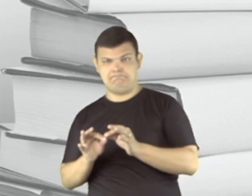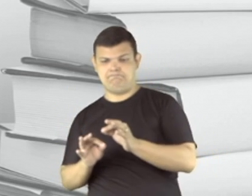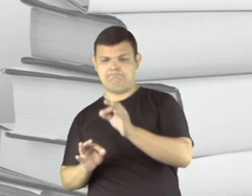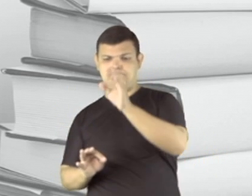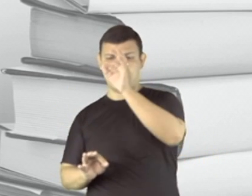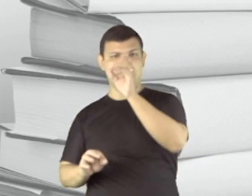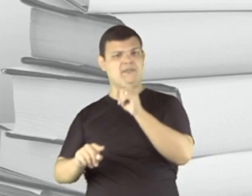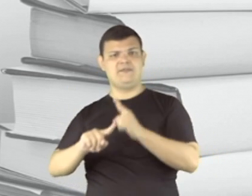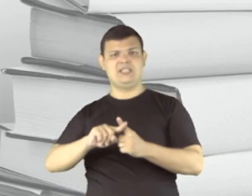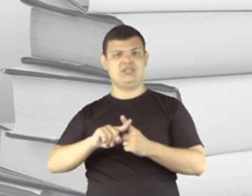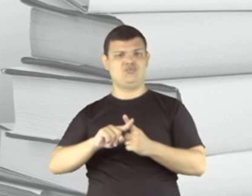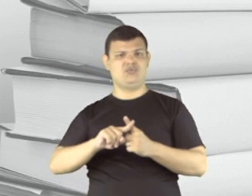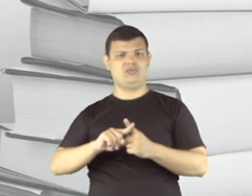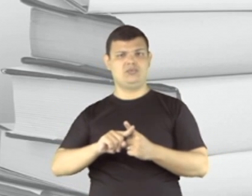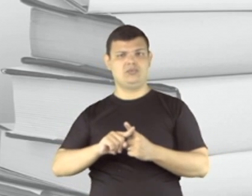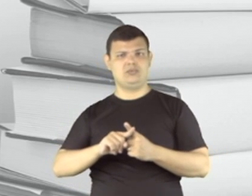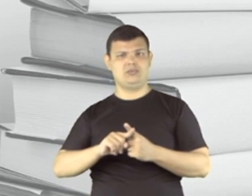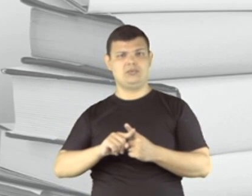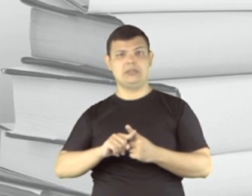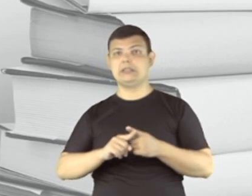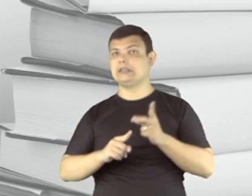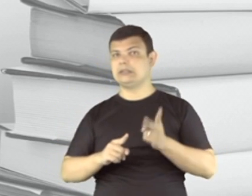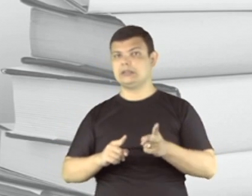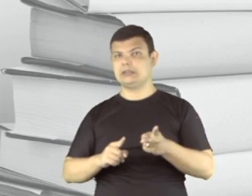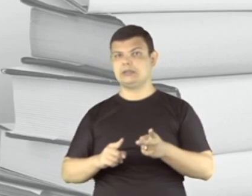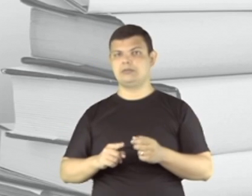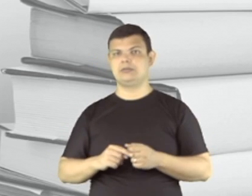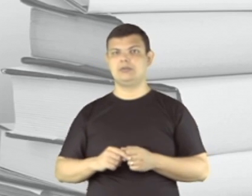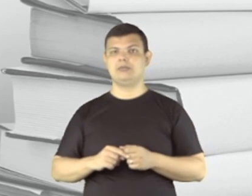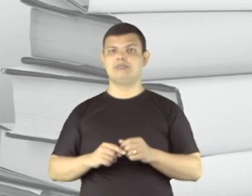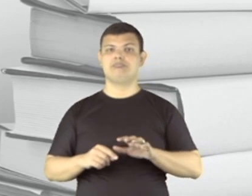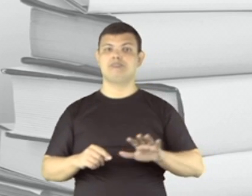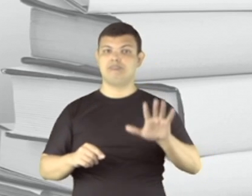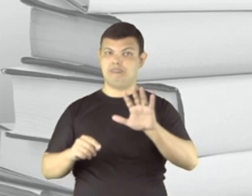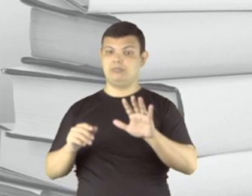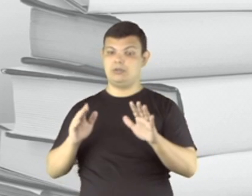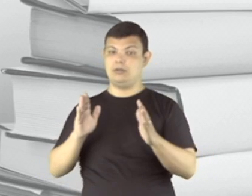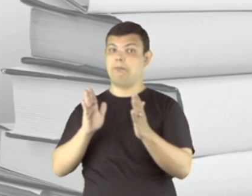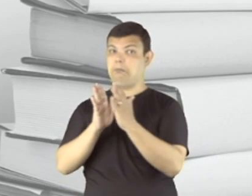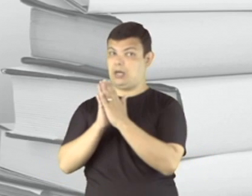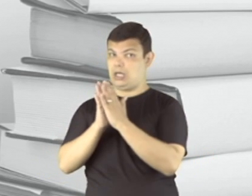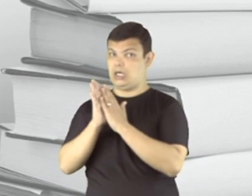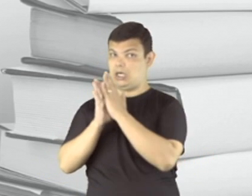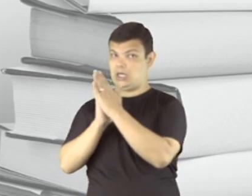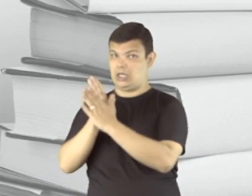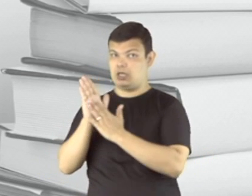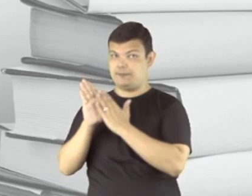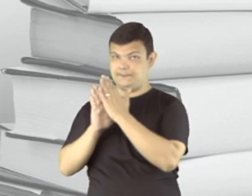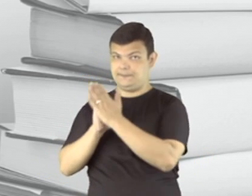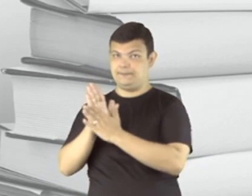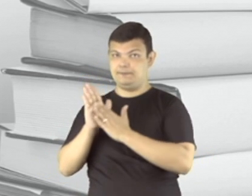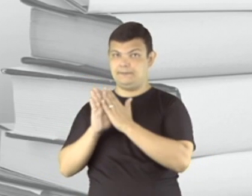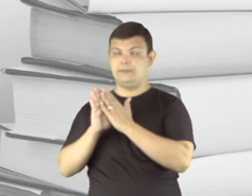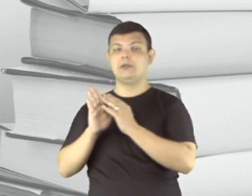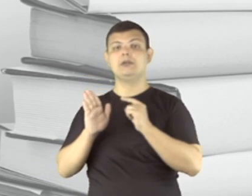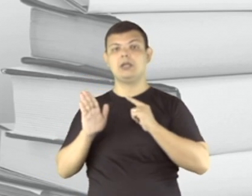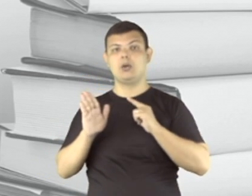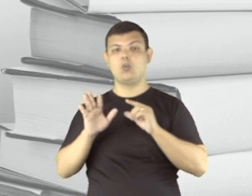e multiplica pela altura, sendo uma figura plana. E aqui nós estamos trabalhando com